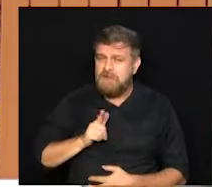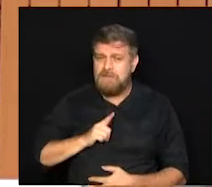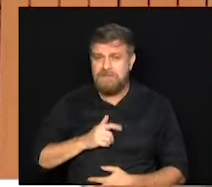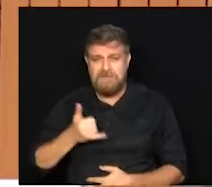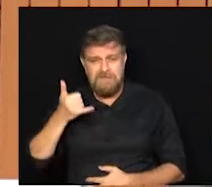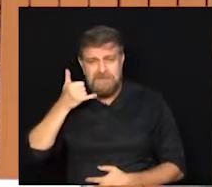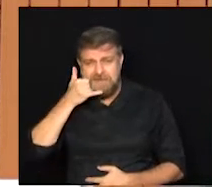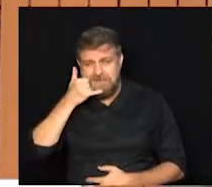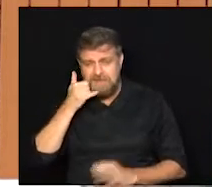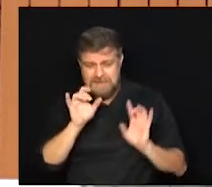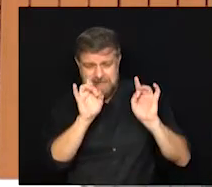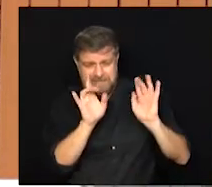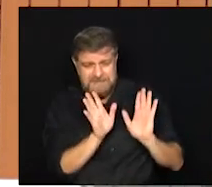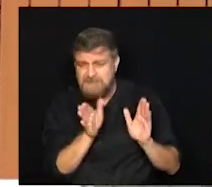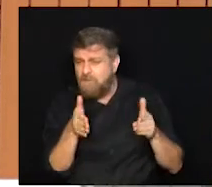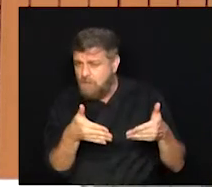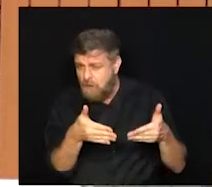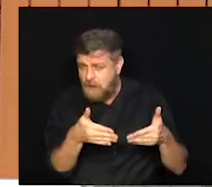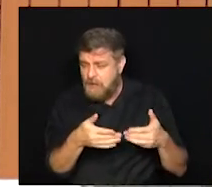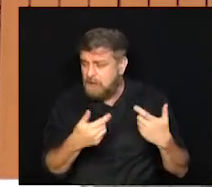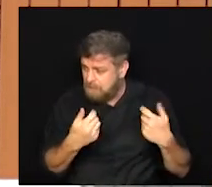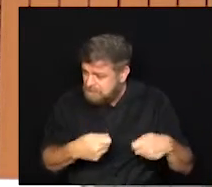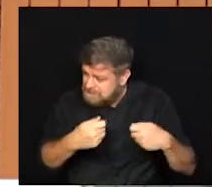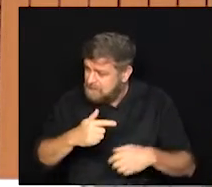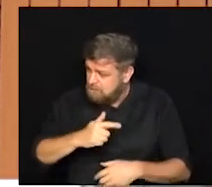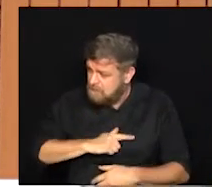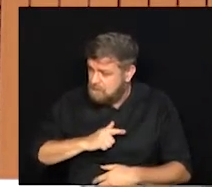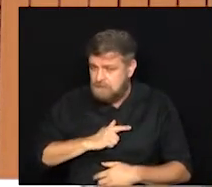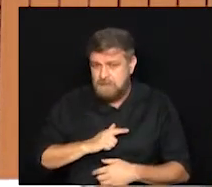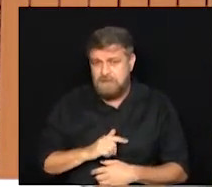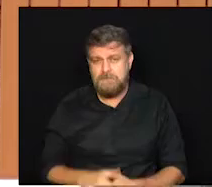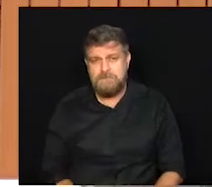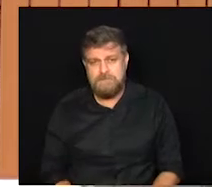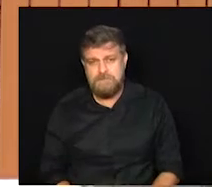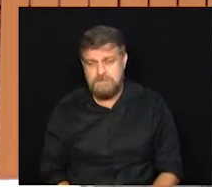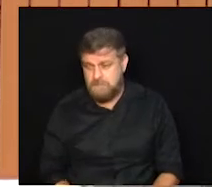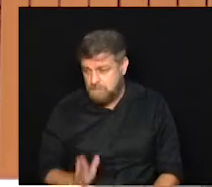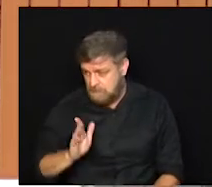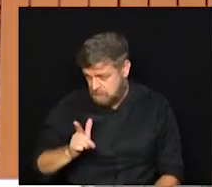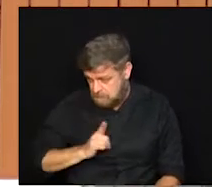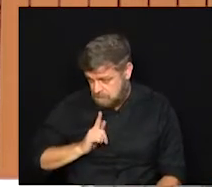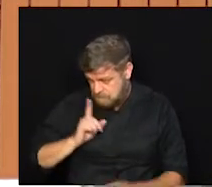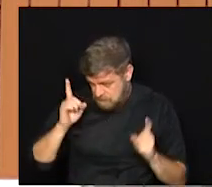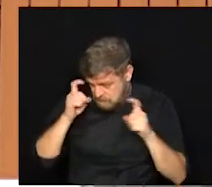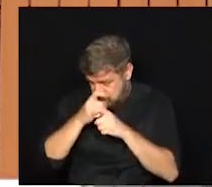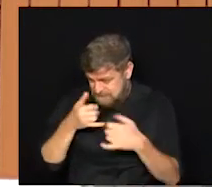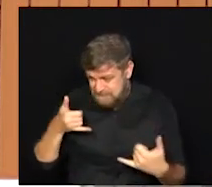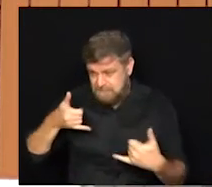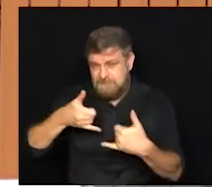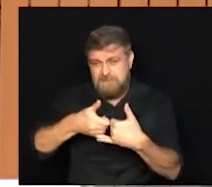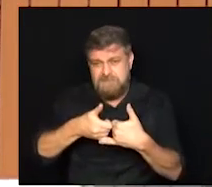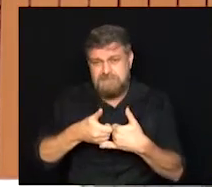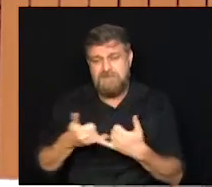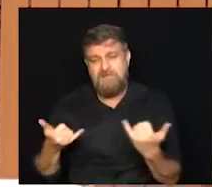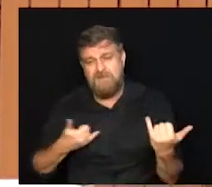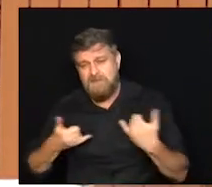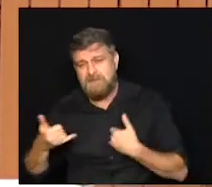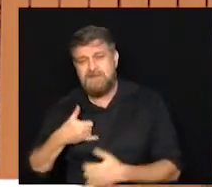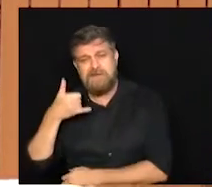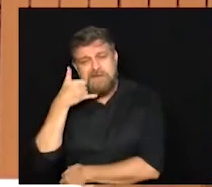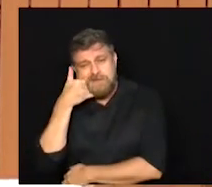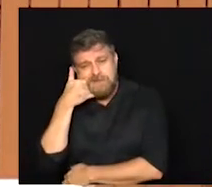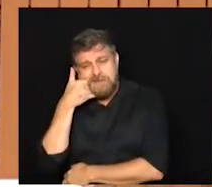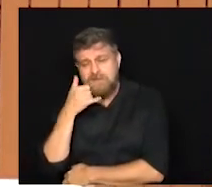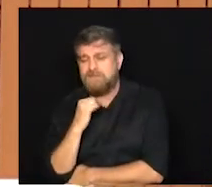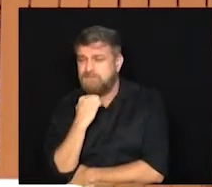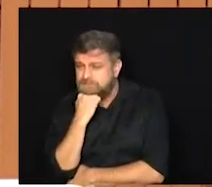mais específico, que você pudesse ser... Existe essa dificuldade hoje? Porque às vezes a gente escuta falar que eles tentam